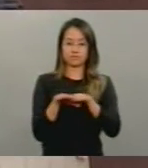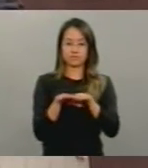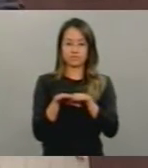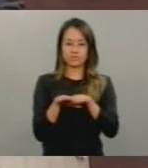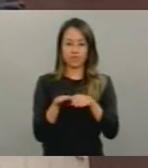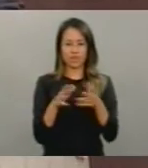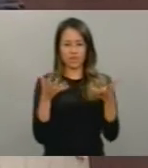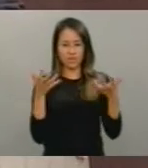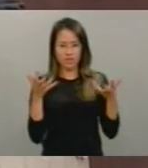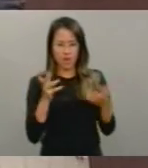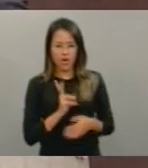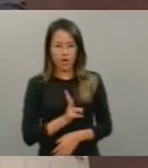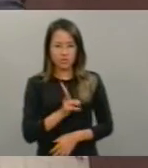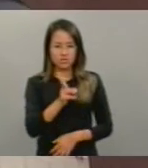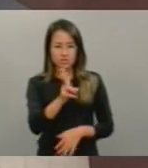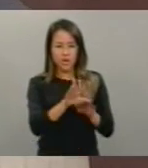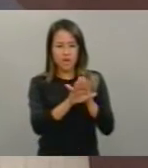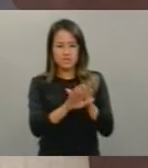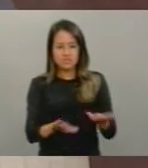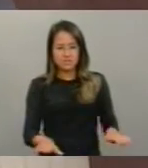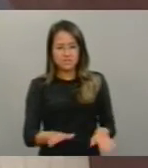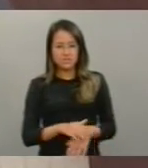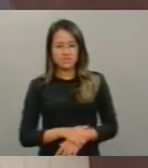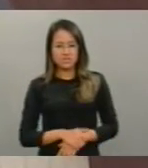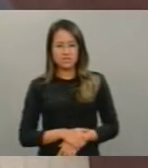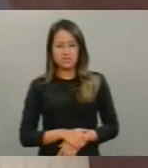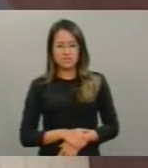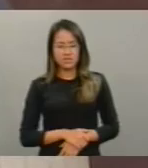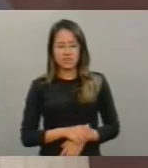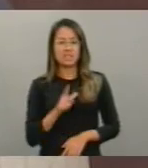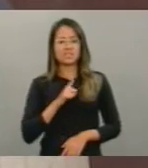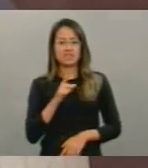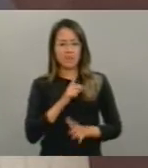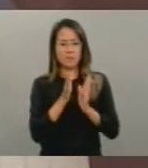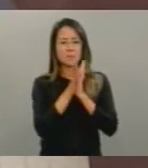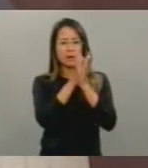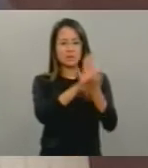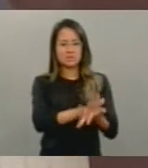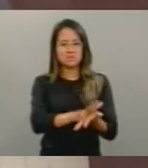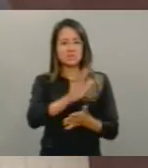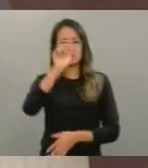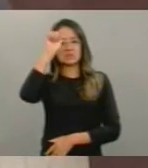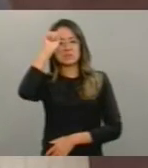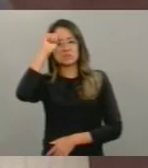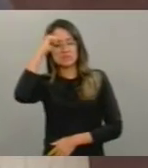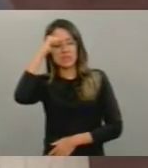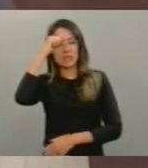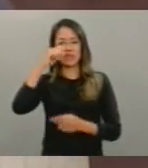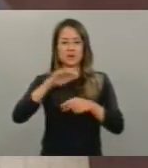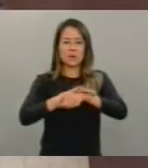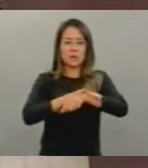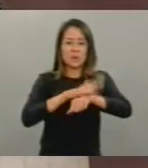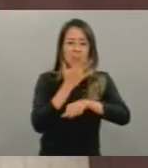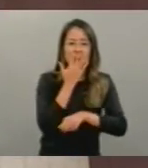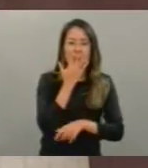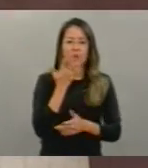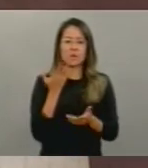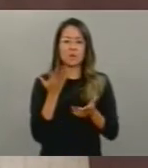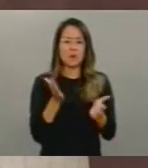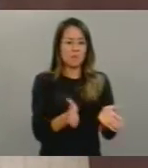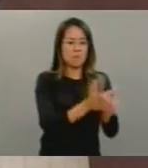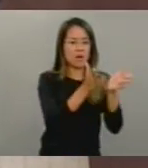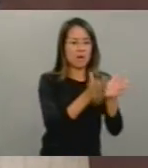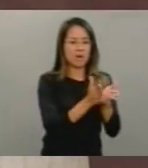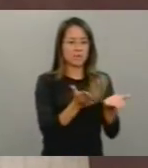humanidade está construída pela discriminação de raça, de classe, de gênero, de orientação sexual.